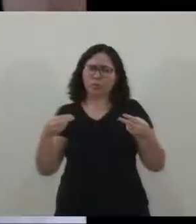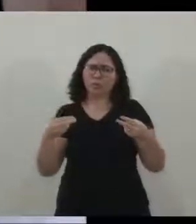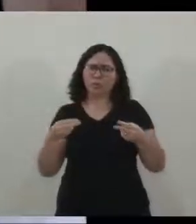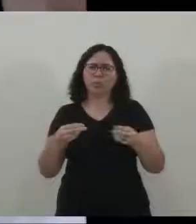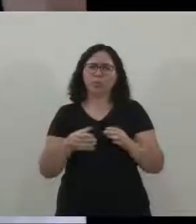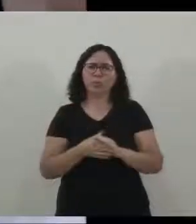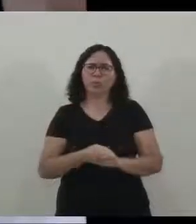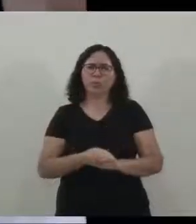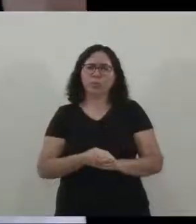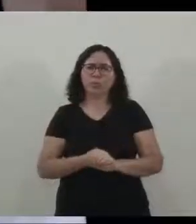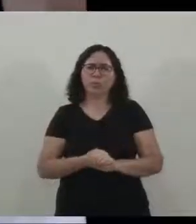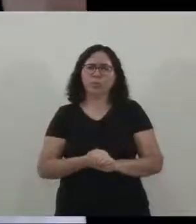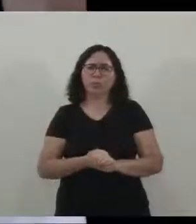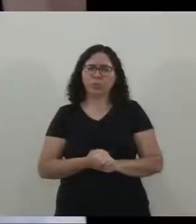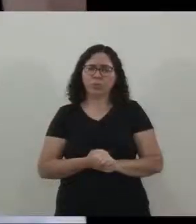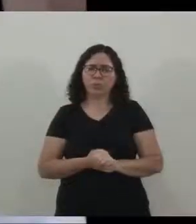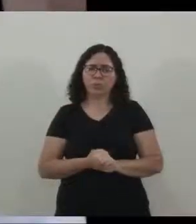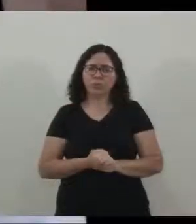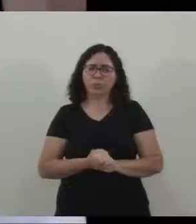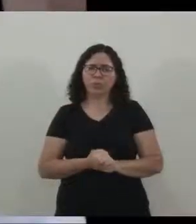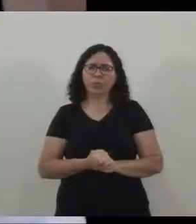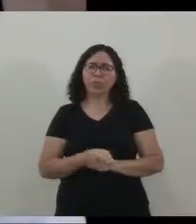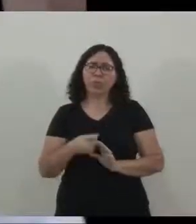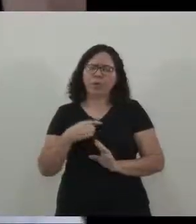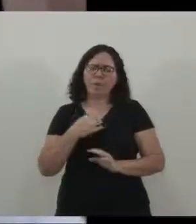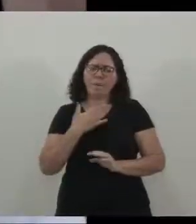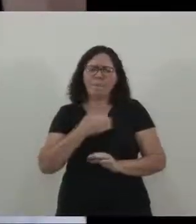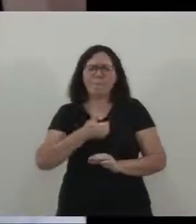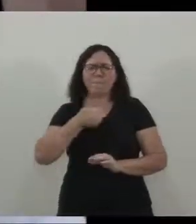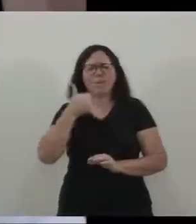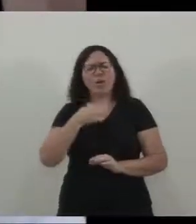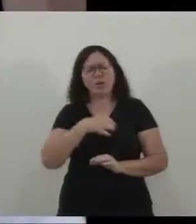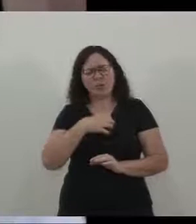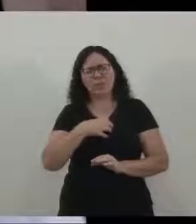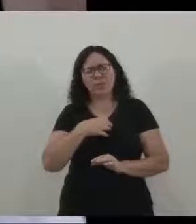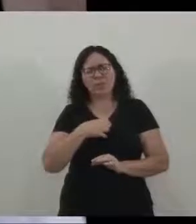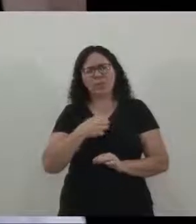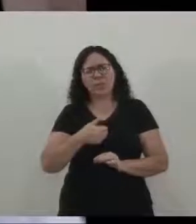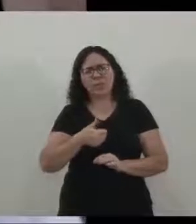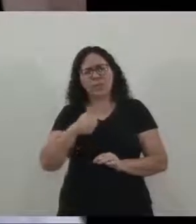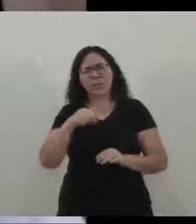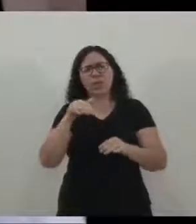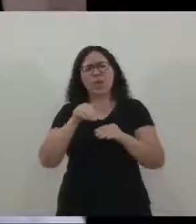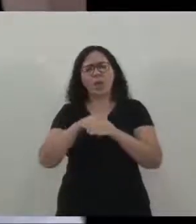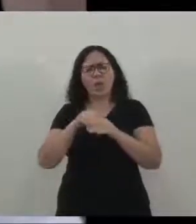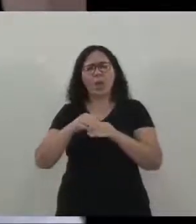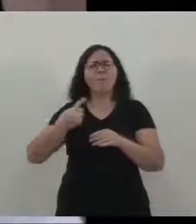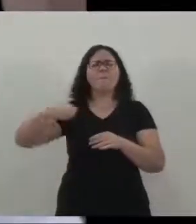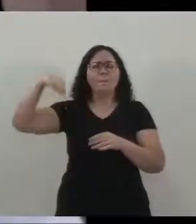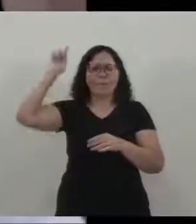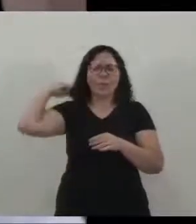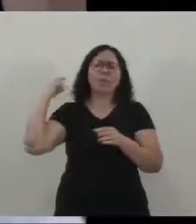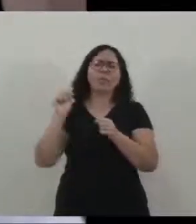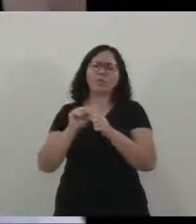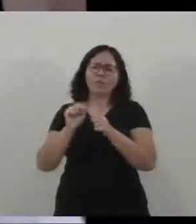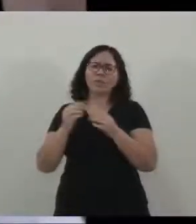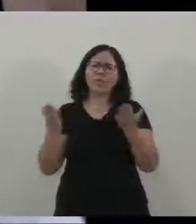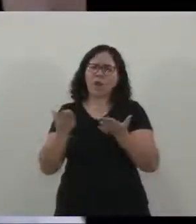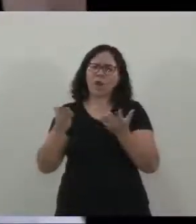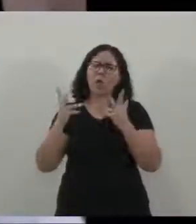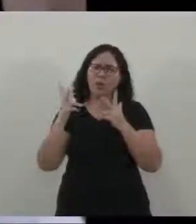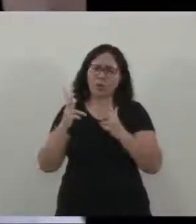o espaço da Câmara Municipal. Eu prefiro assim, tenho feito assim nessa eleição, na anterior,